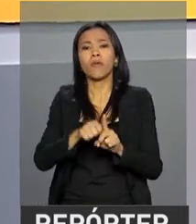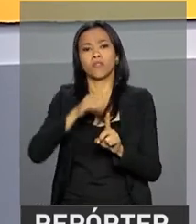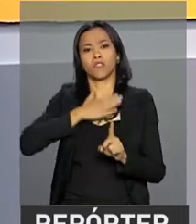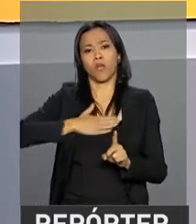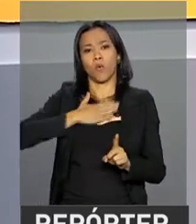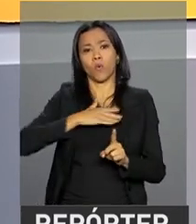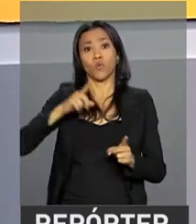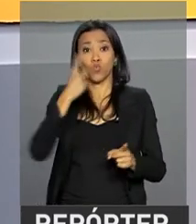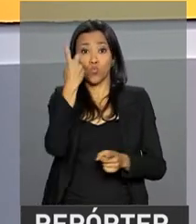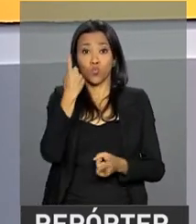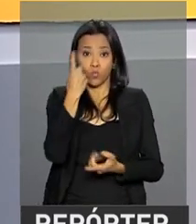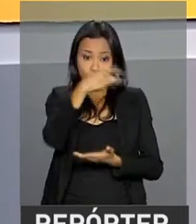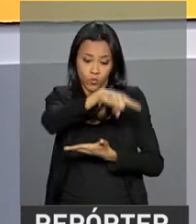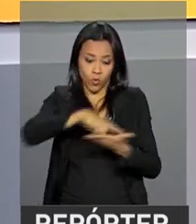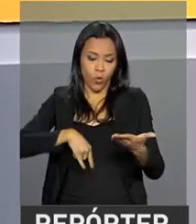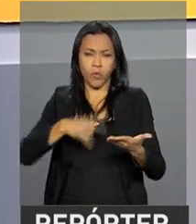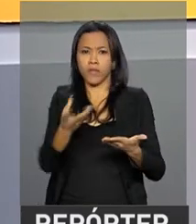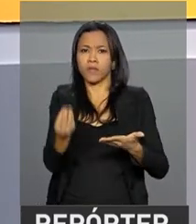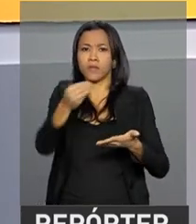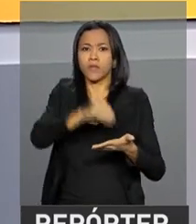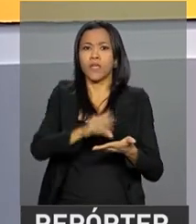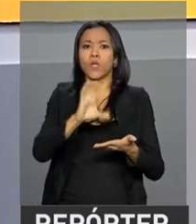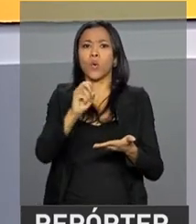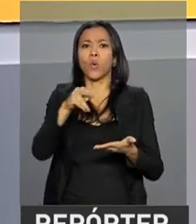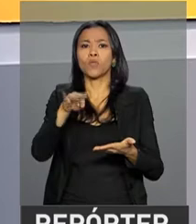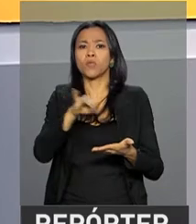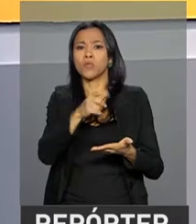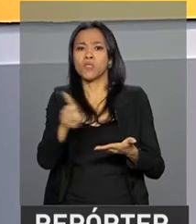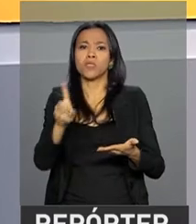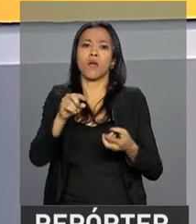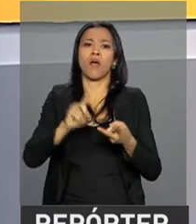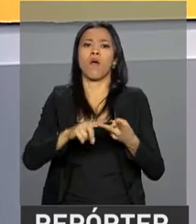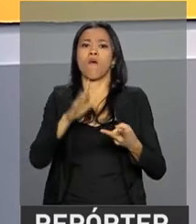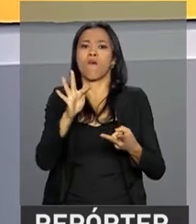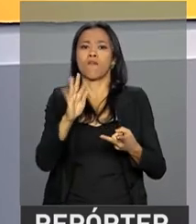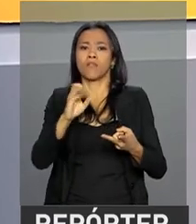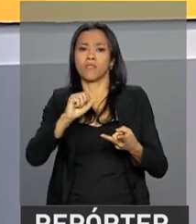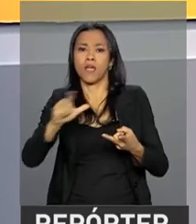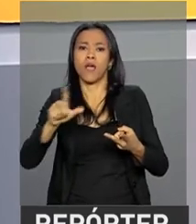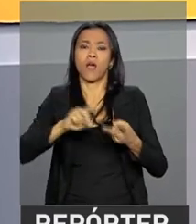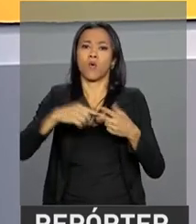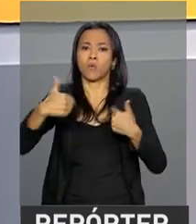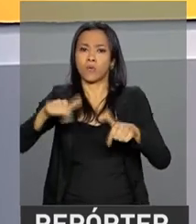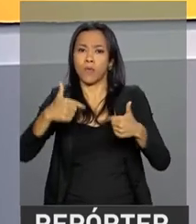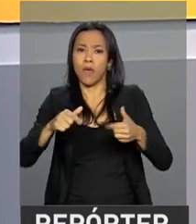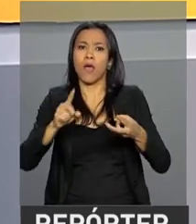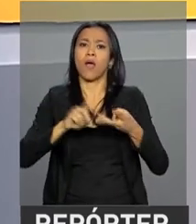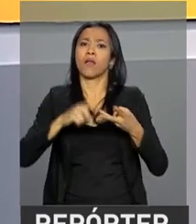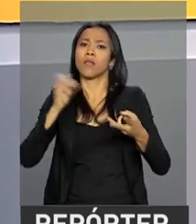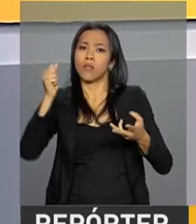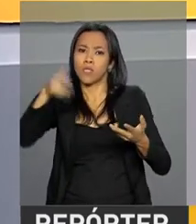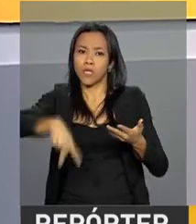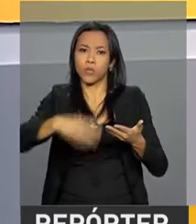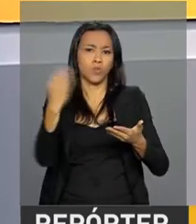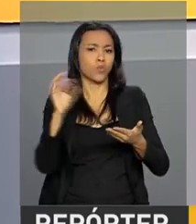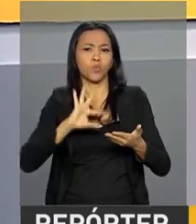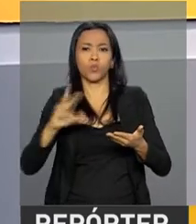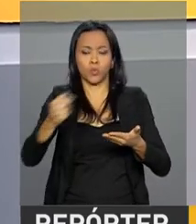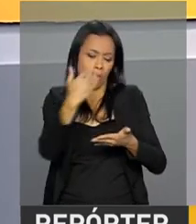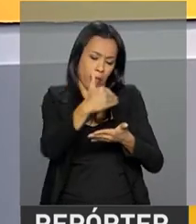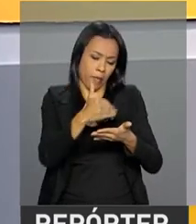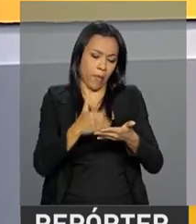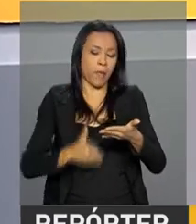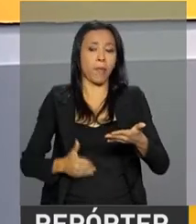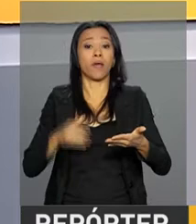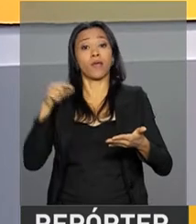reúne em uma única guia as contribuições fiscais, trabalhistas e previdenciárias que devem ser recolhidas. Para a emissão da guia,